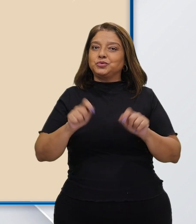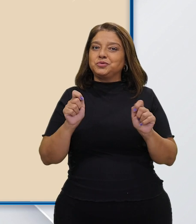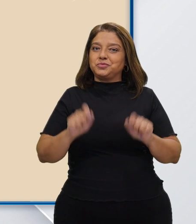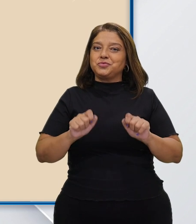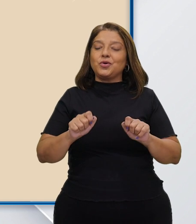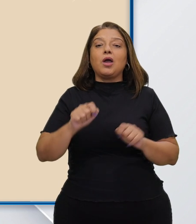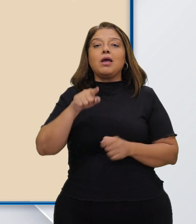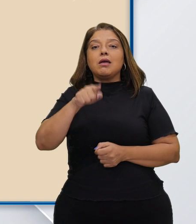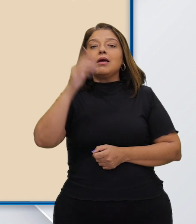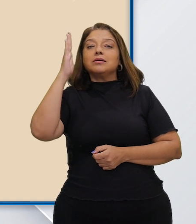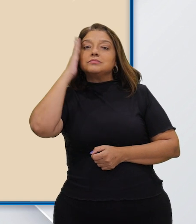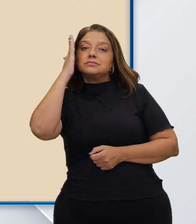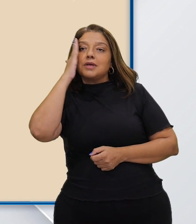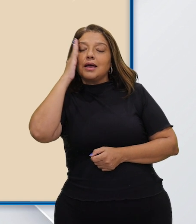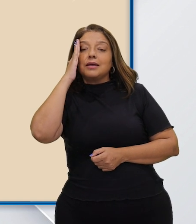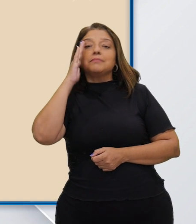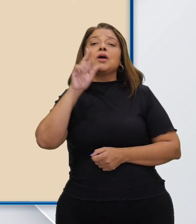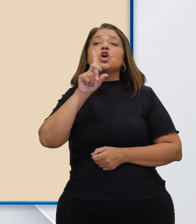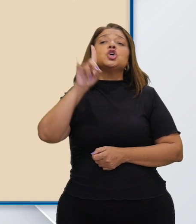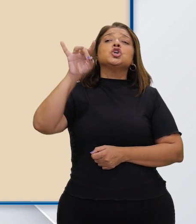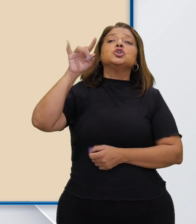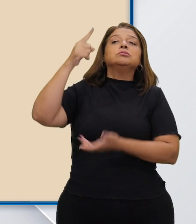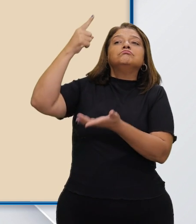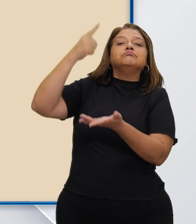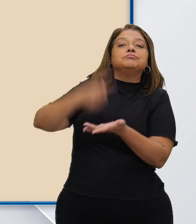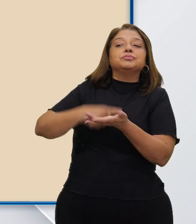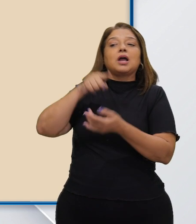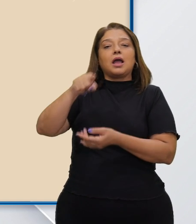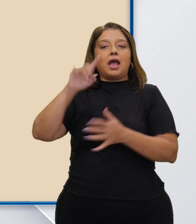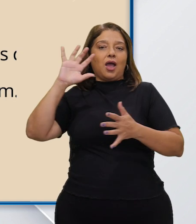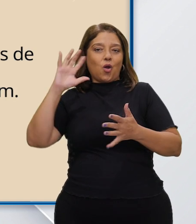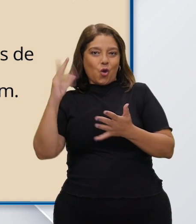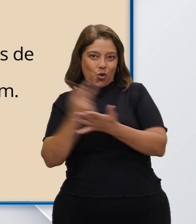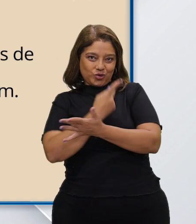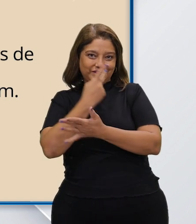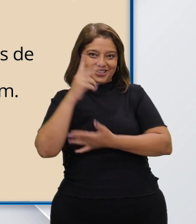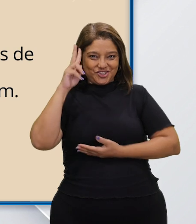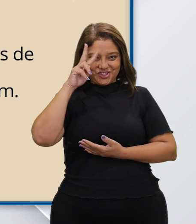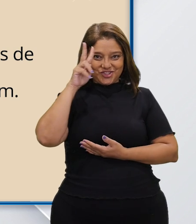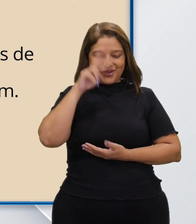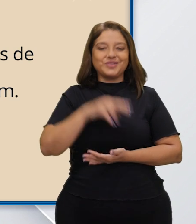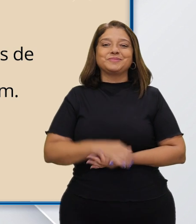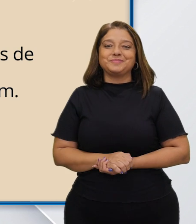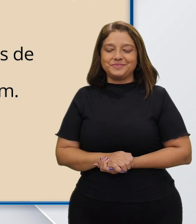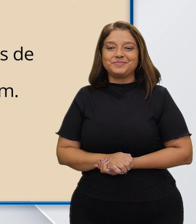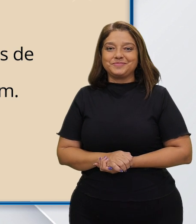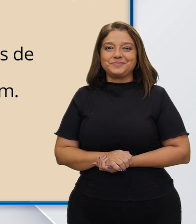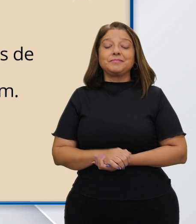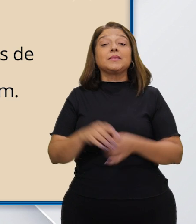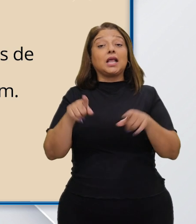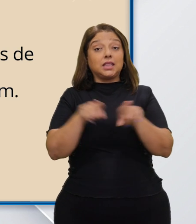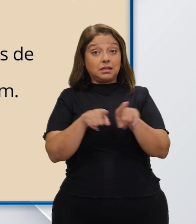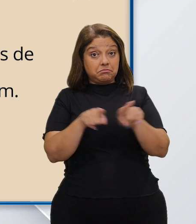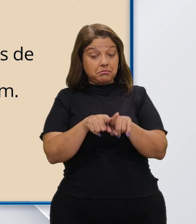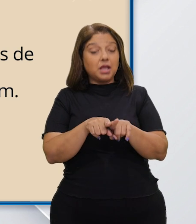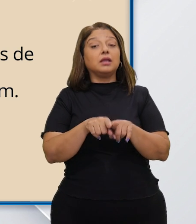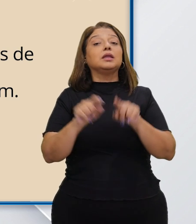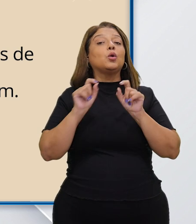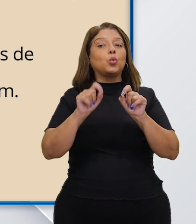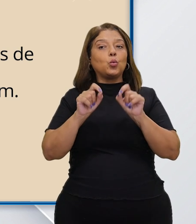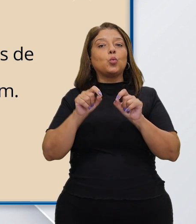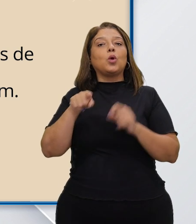que momento a história acontece. Ainda sobre o tempo marcado, ele pode